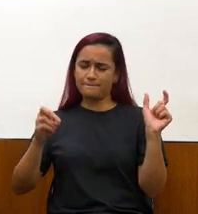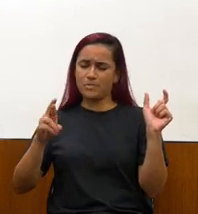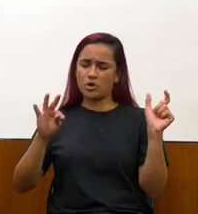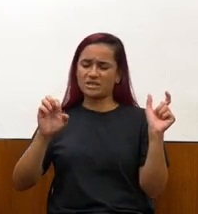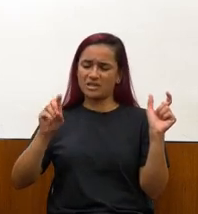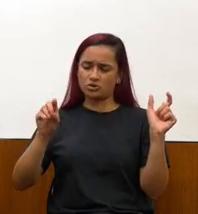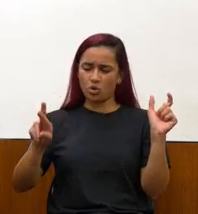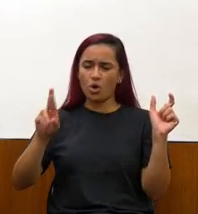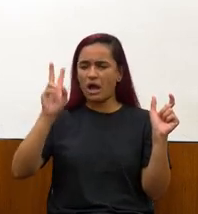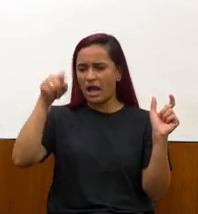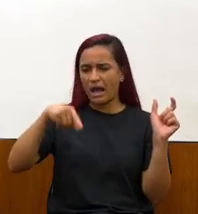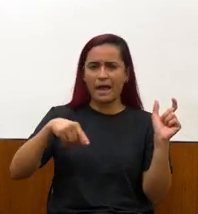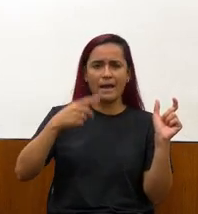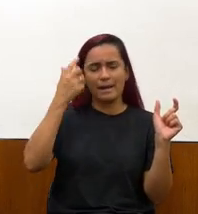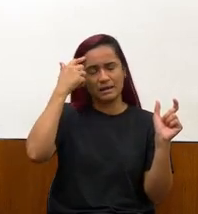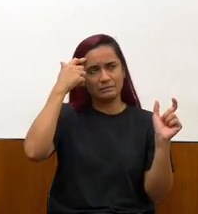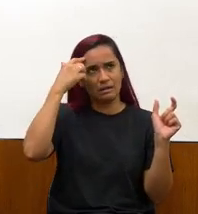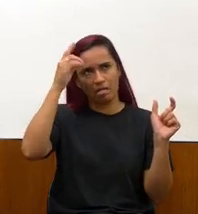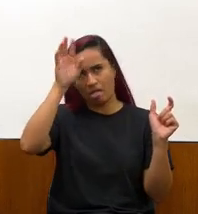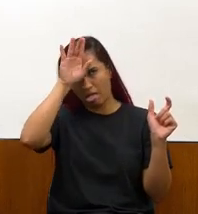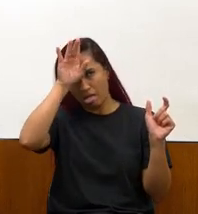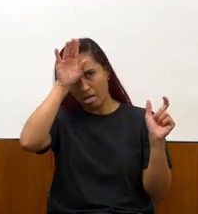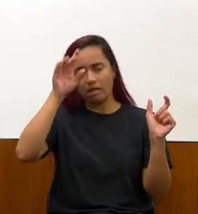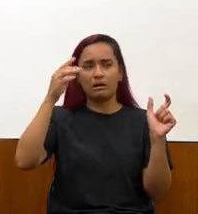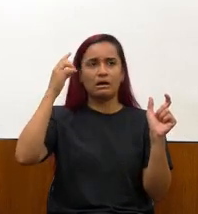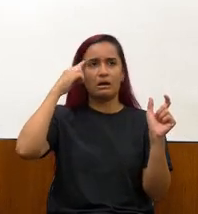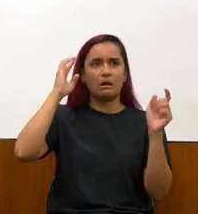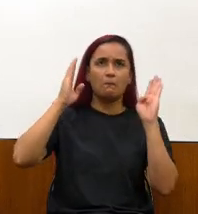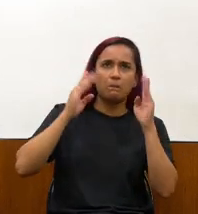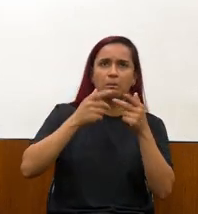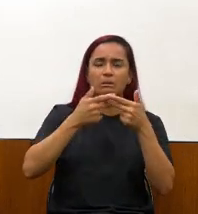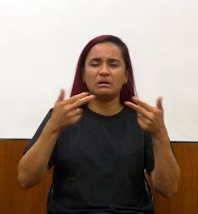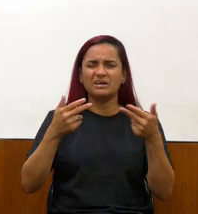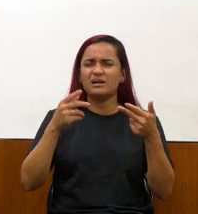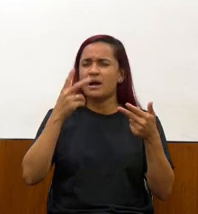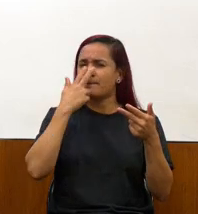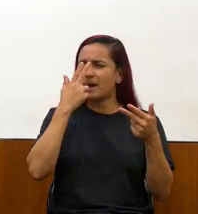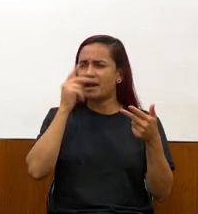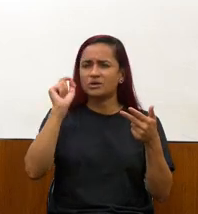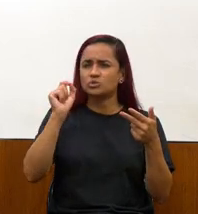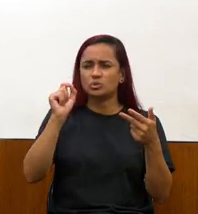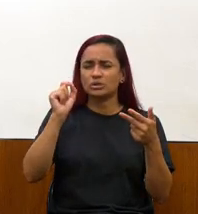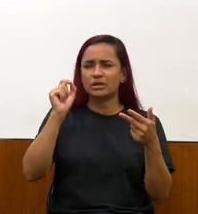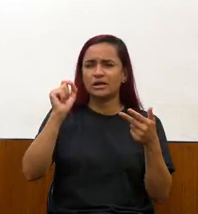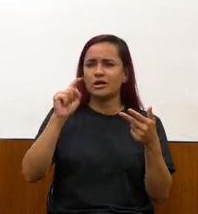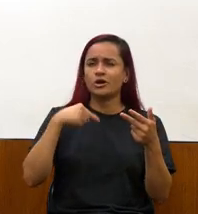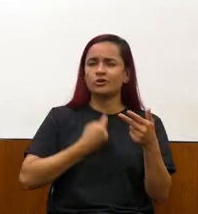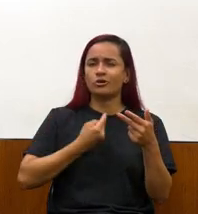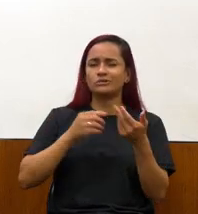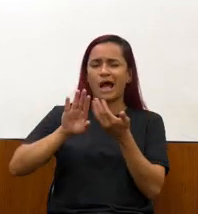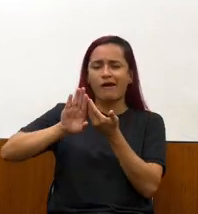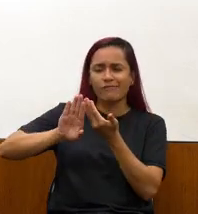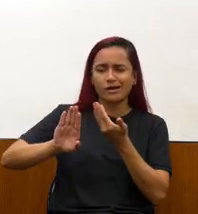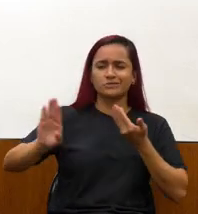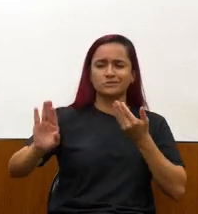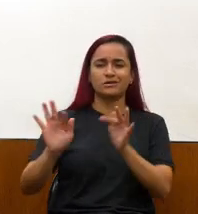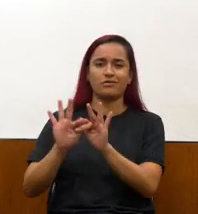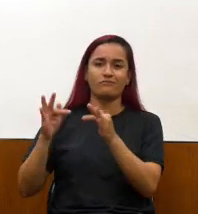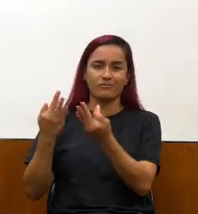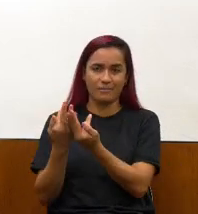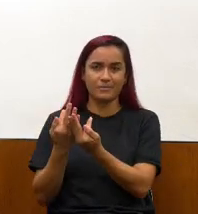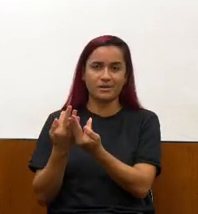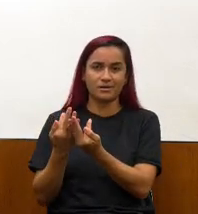um mongoloide, um retardado mental, eu estou distanciando aquela família daquilo que a gente acredita e distanciando daquilo